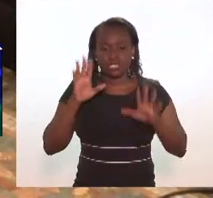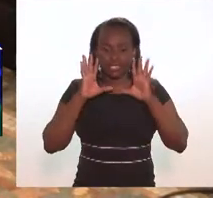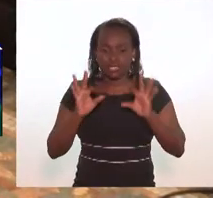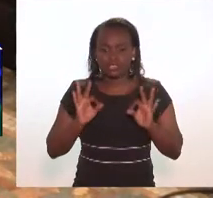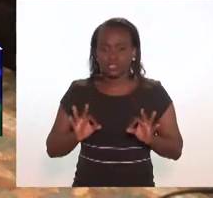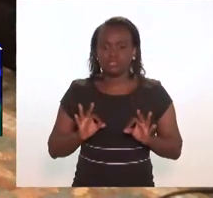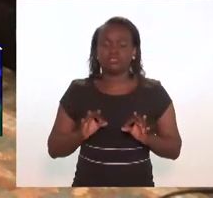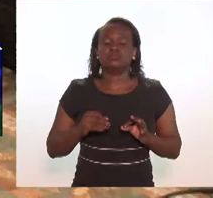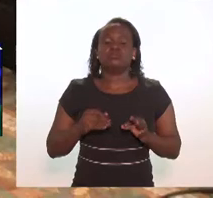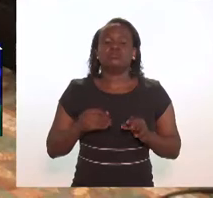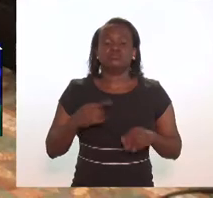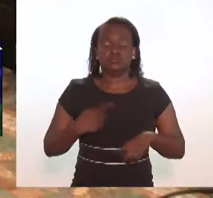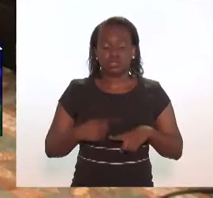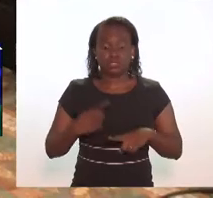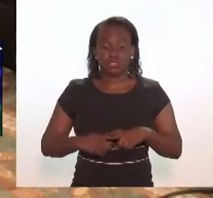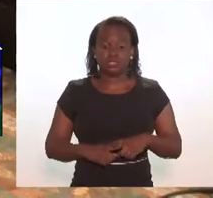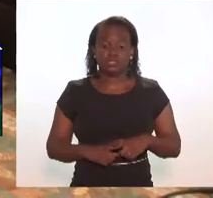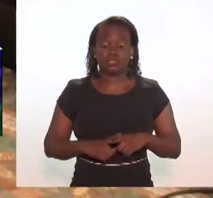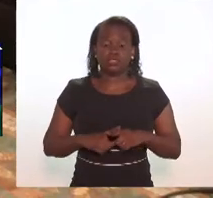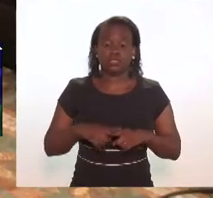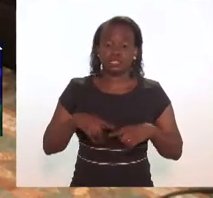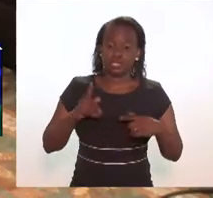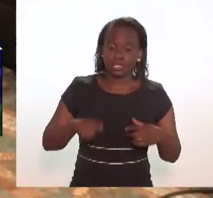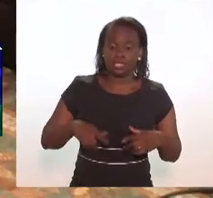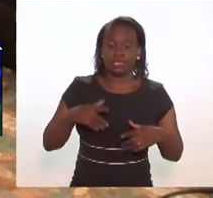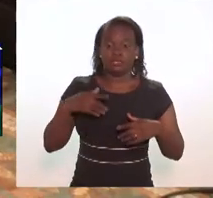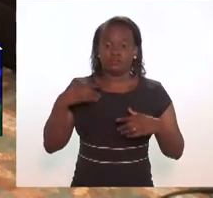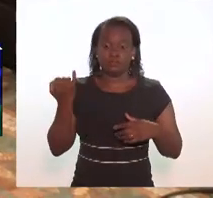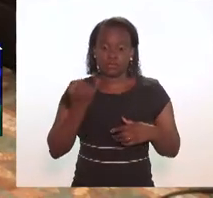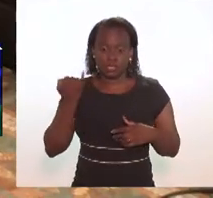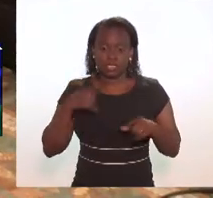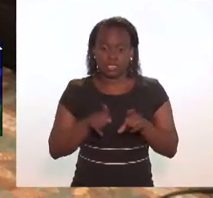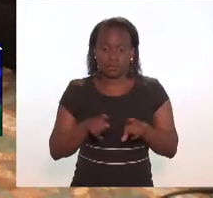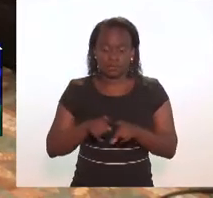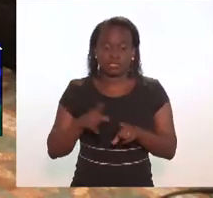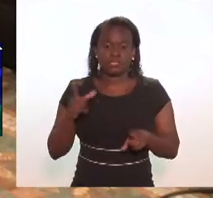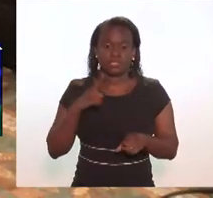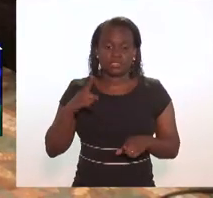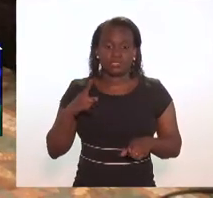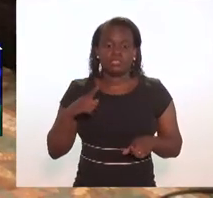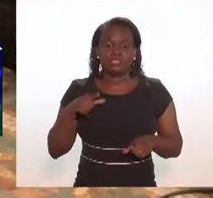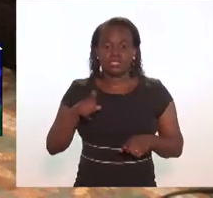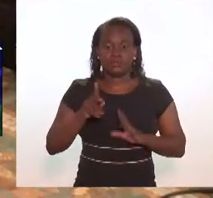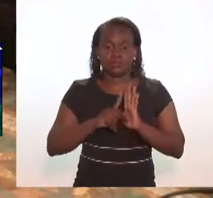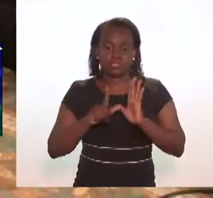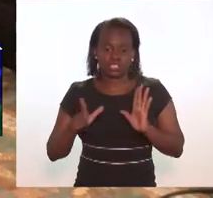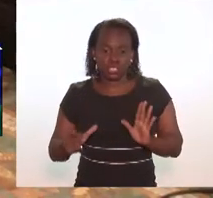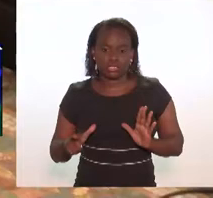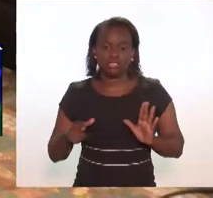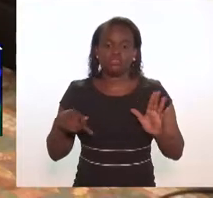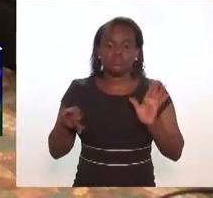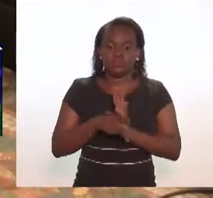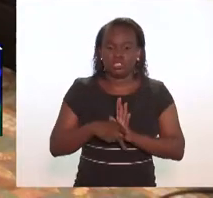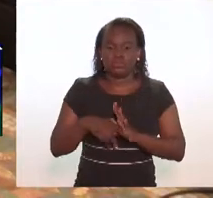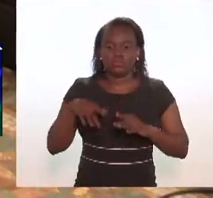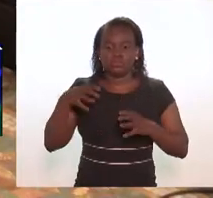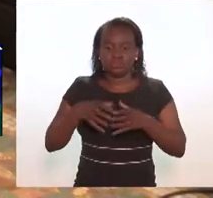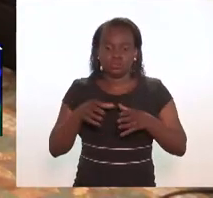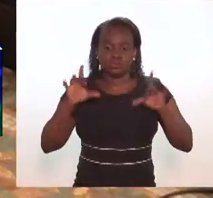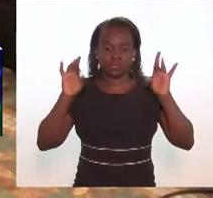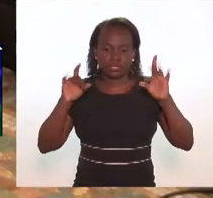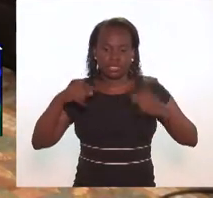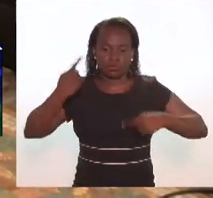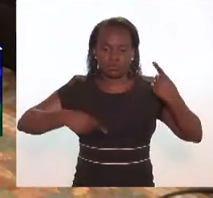Vossa Excelência, porque seria pertinente também trazer esse projeto que trata dos especialistas